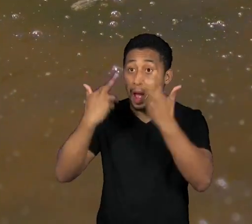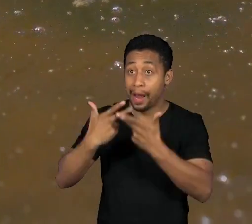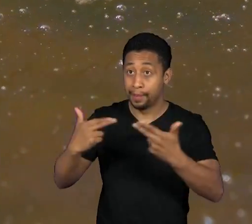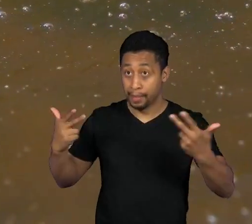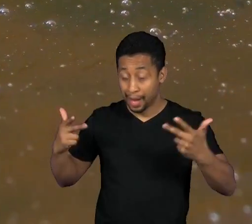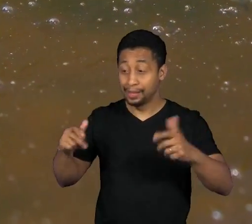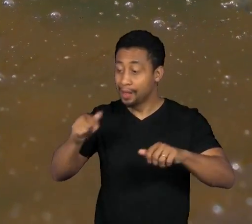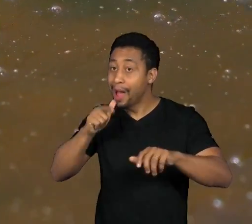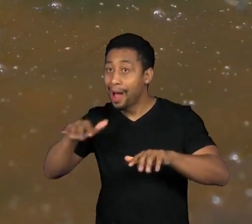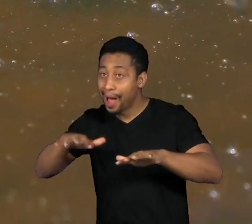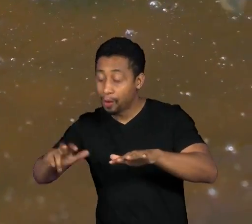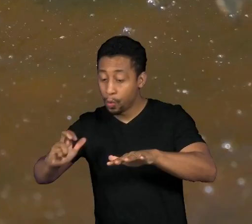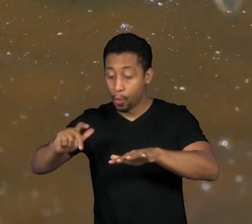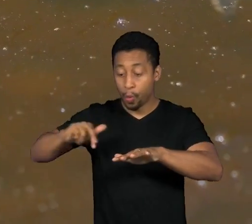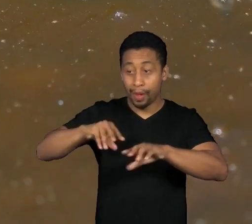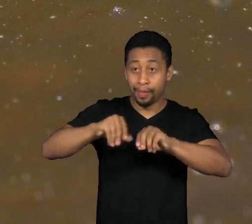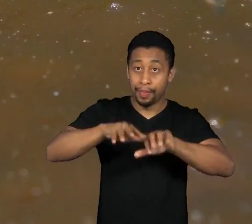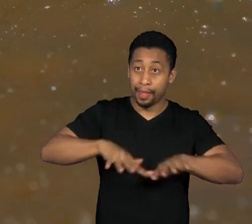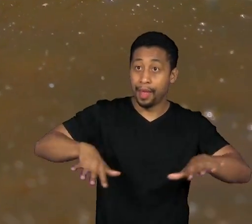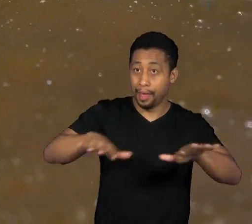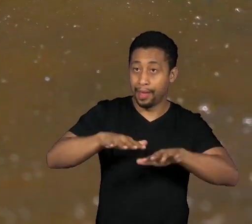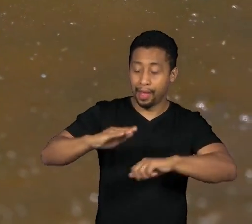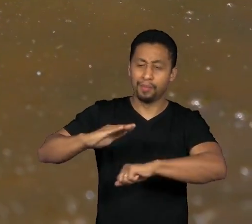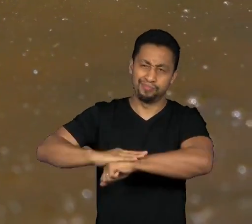no mundo.